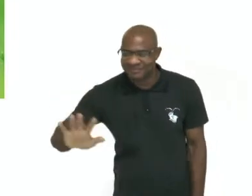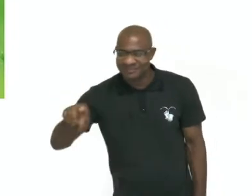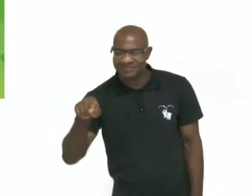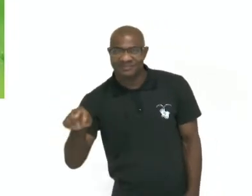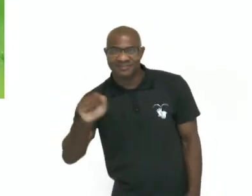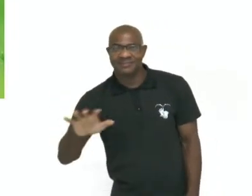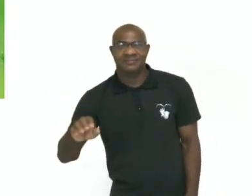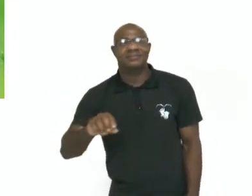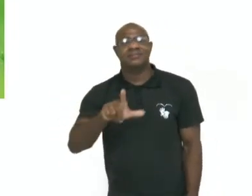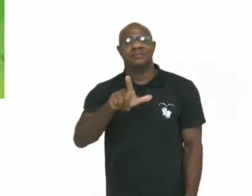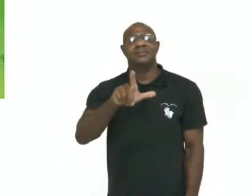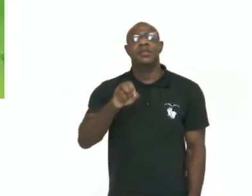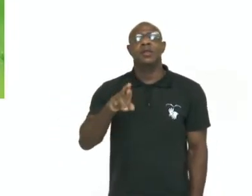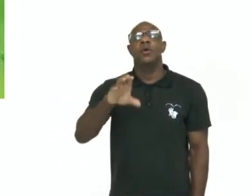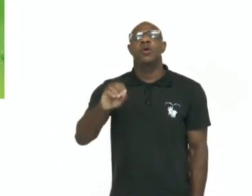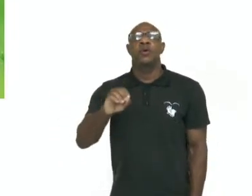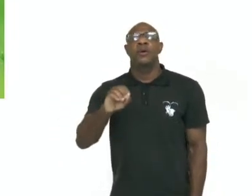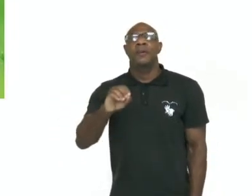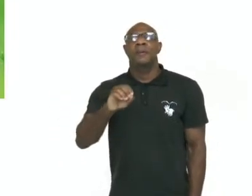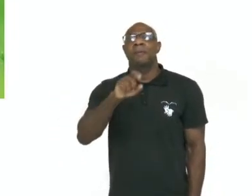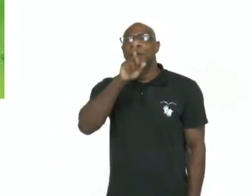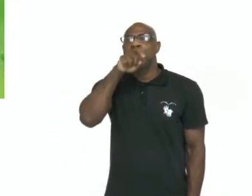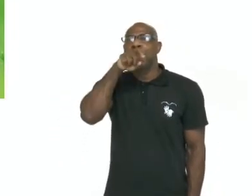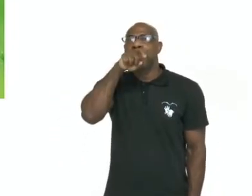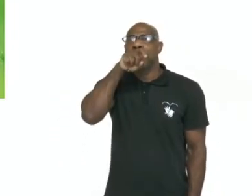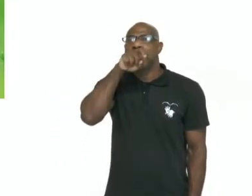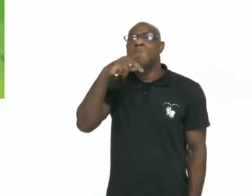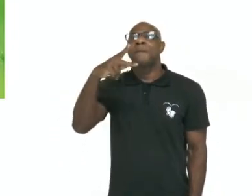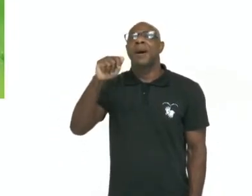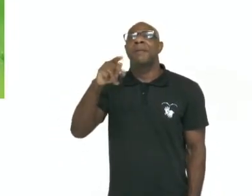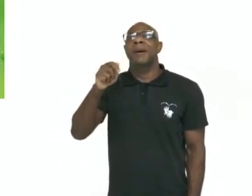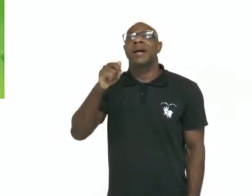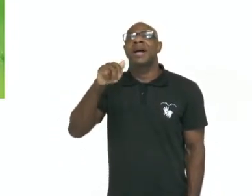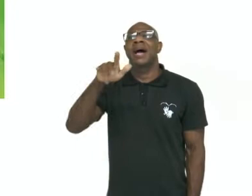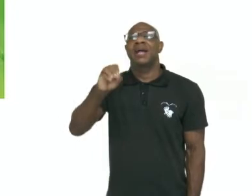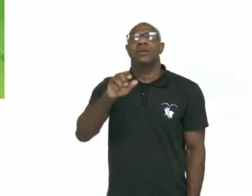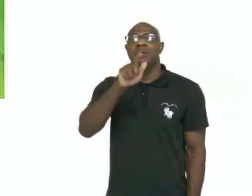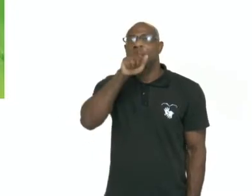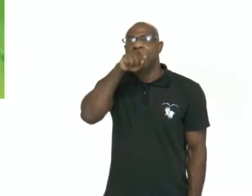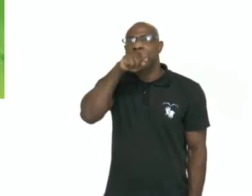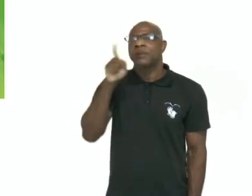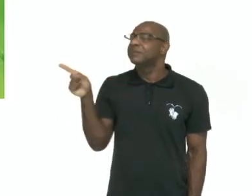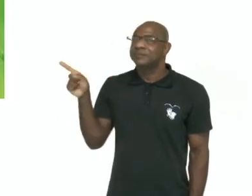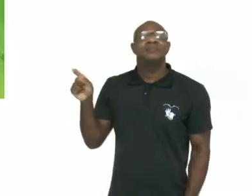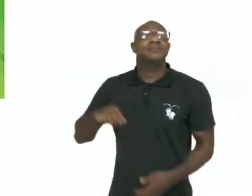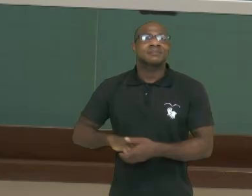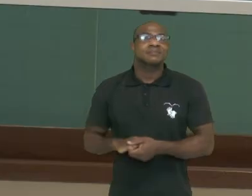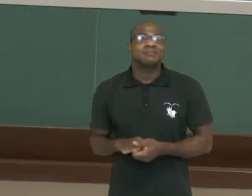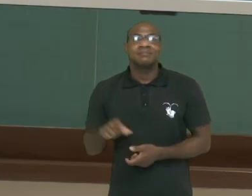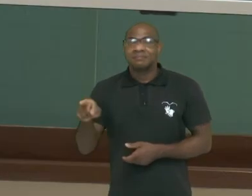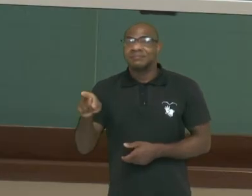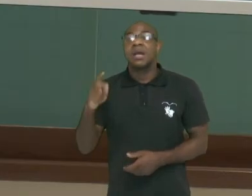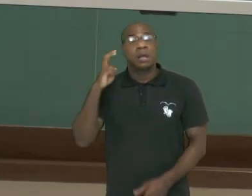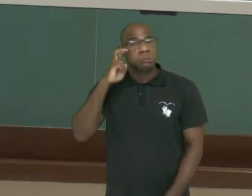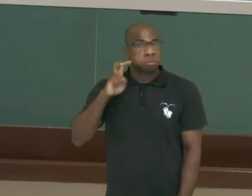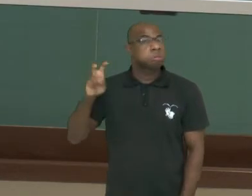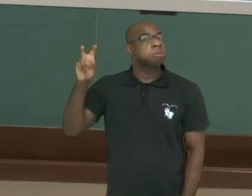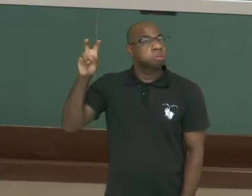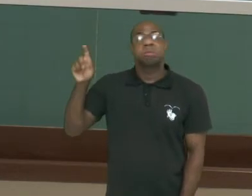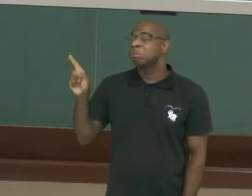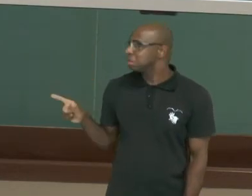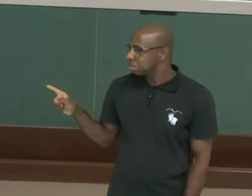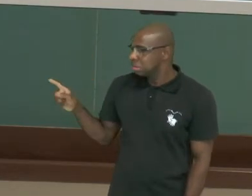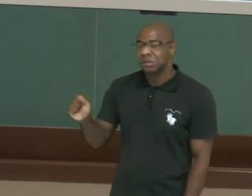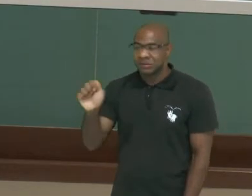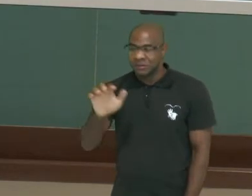né? O louro, o papagaio, exatamente na ordem do Psittaciformes, uma das aves mais inteligentes, isso mesmo,